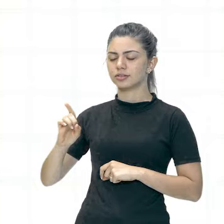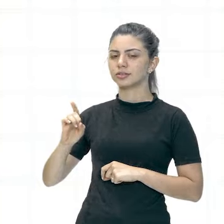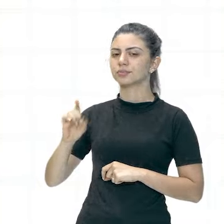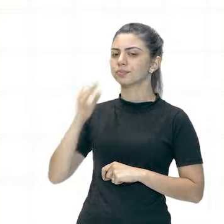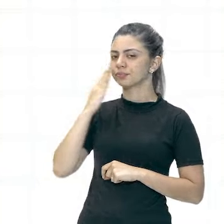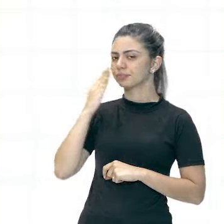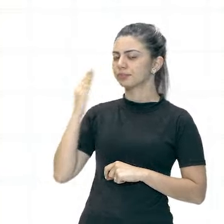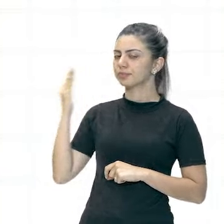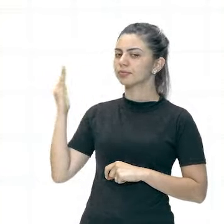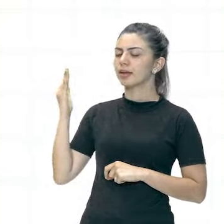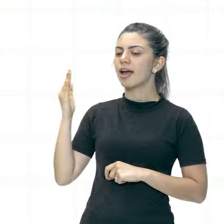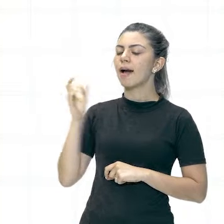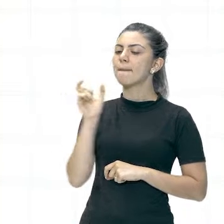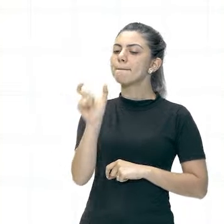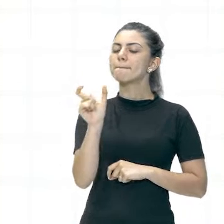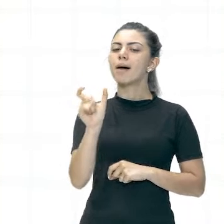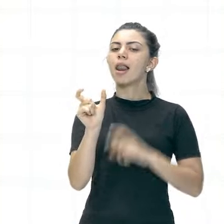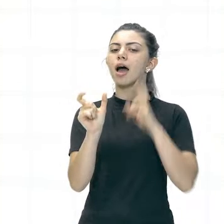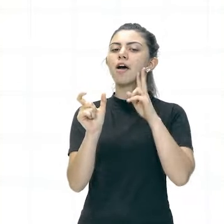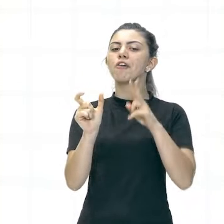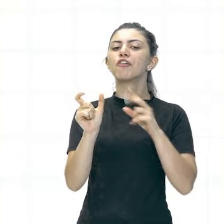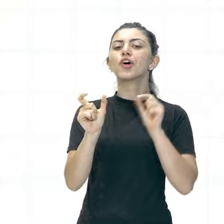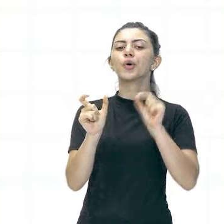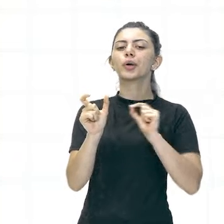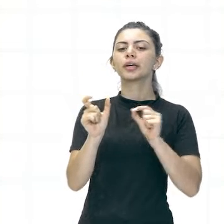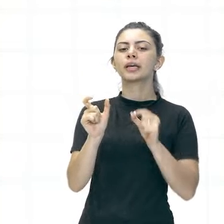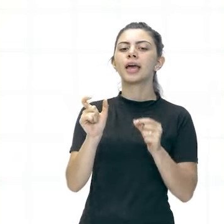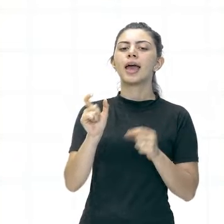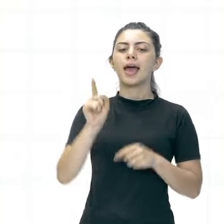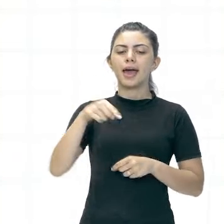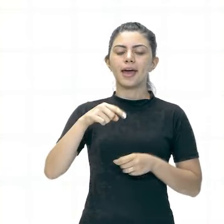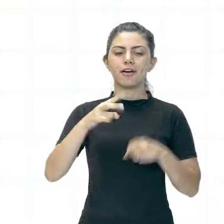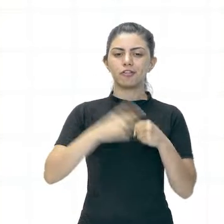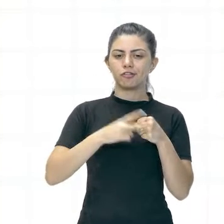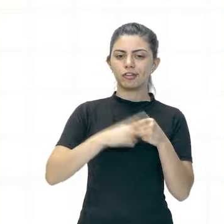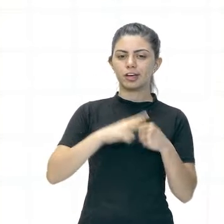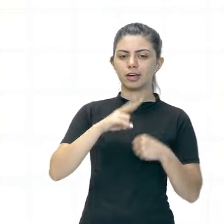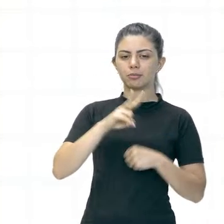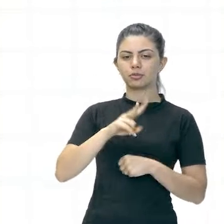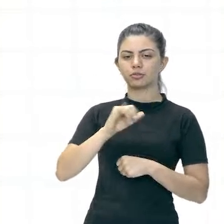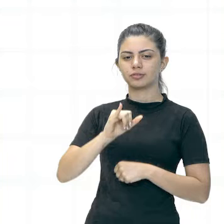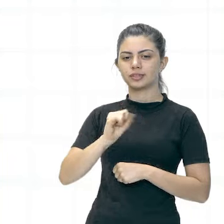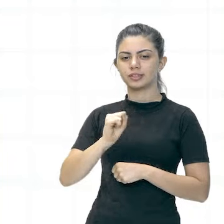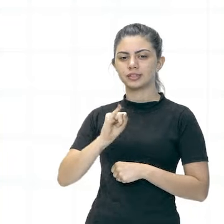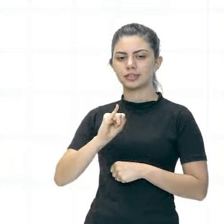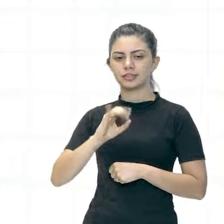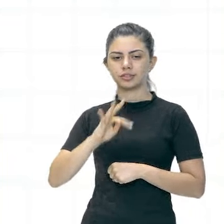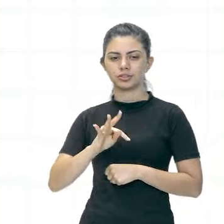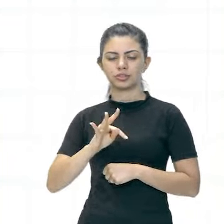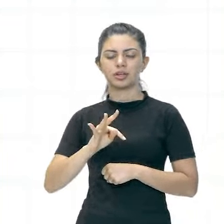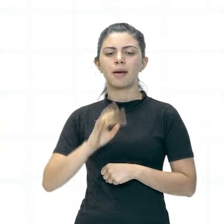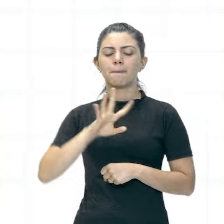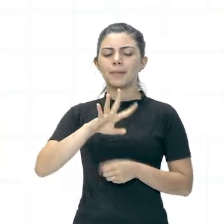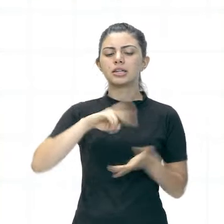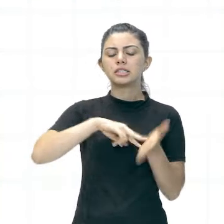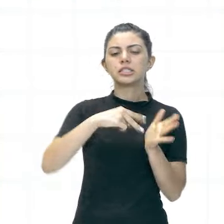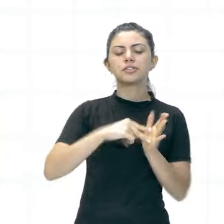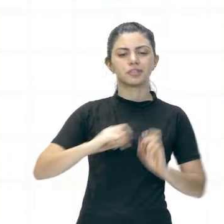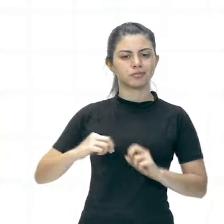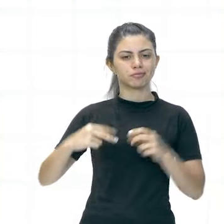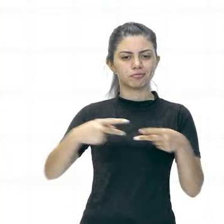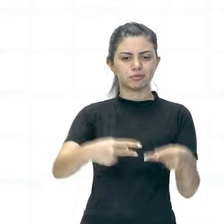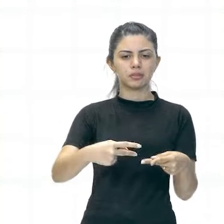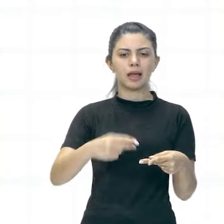visited. Ela vem da palavra visit, do verbo visit, visitar, mas ela está diferente, né? Não tem o ED